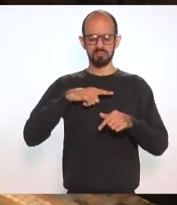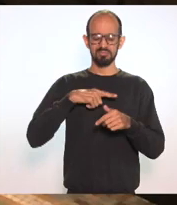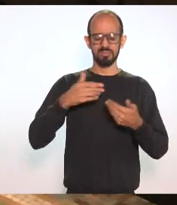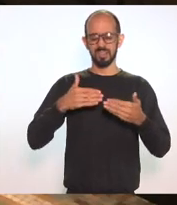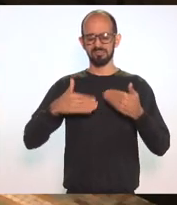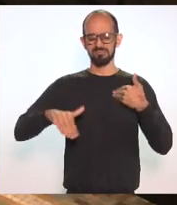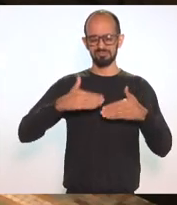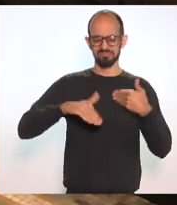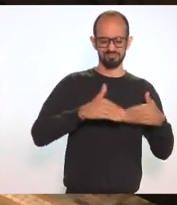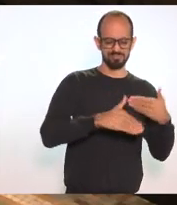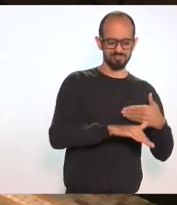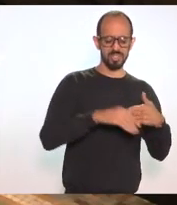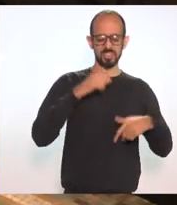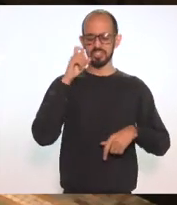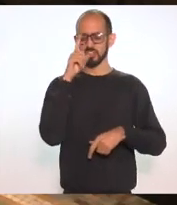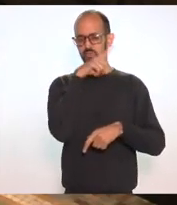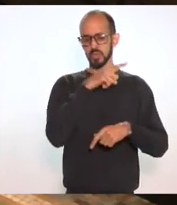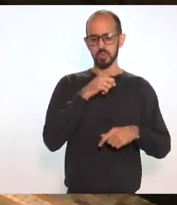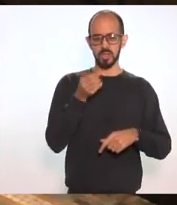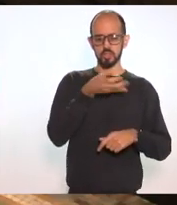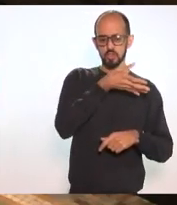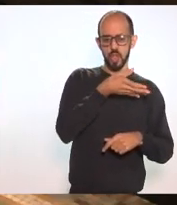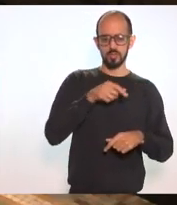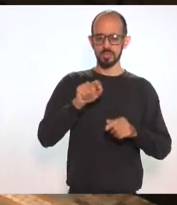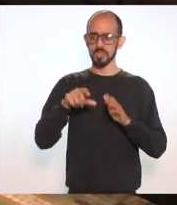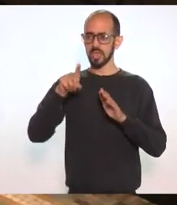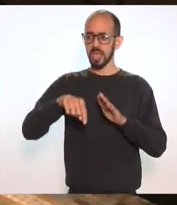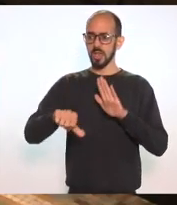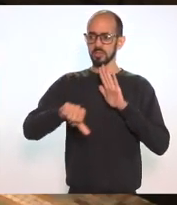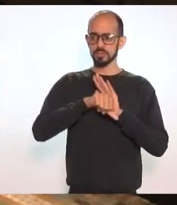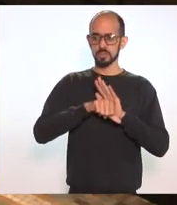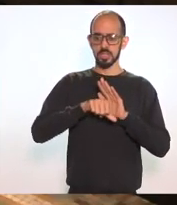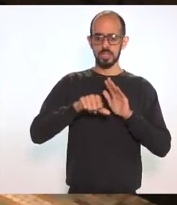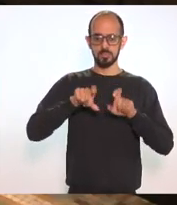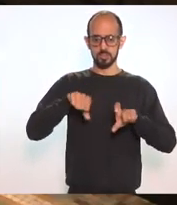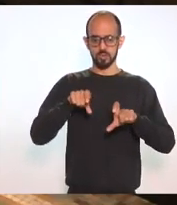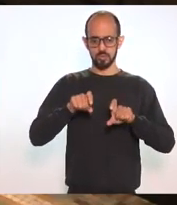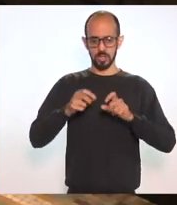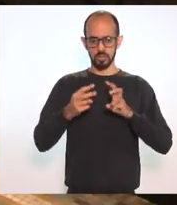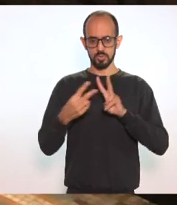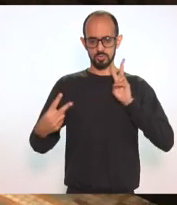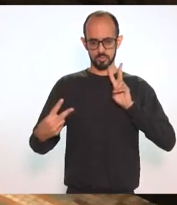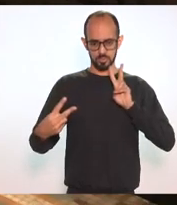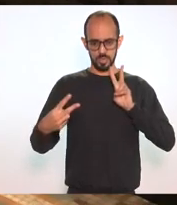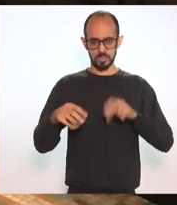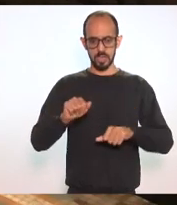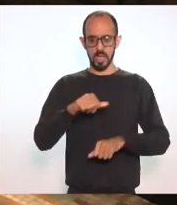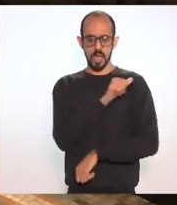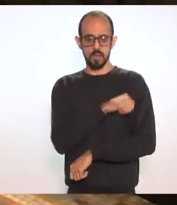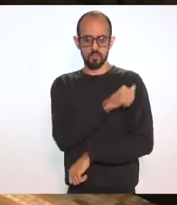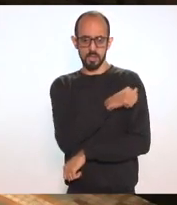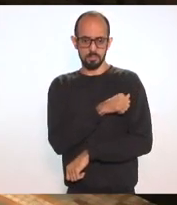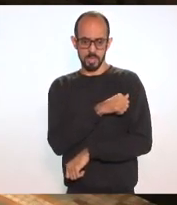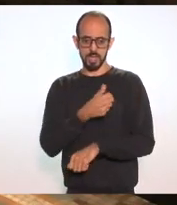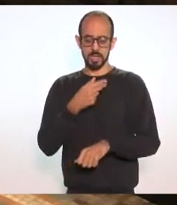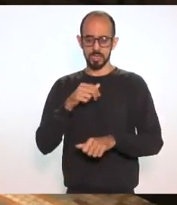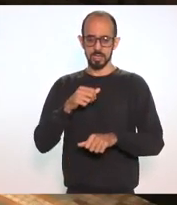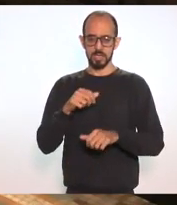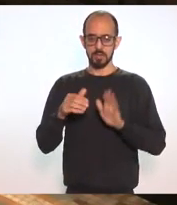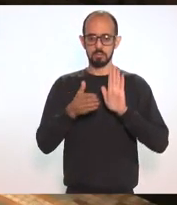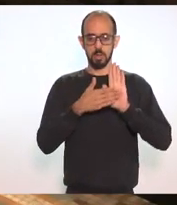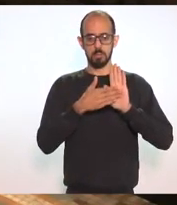e dificuldades novas. Uma delas são os chamados crimes cibernéticos. A deputada enfermeira Rejane propõe, então, alteração de uma lei que